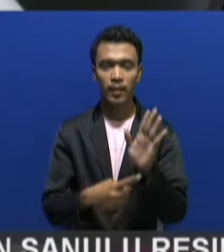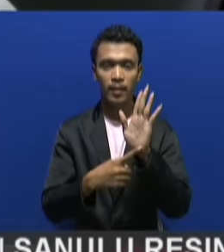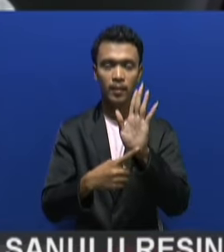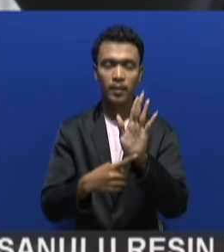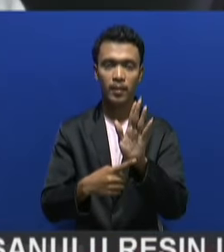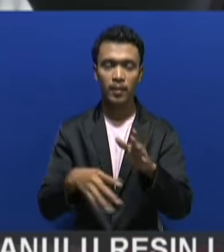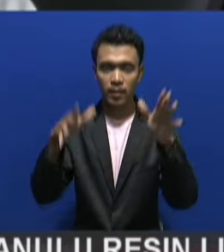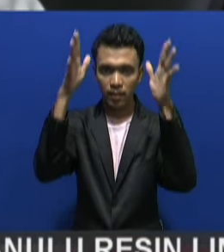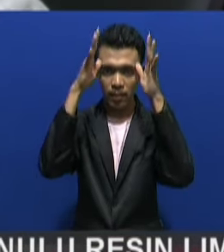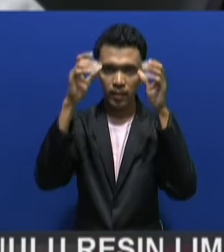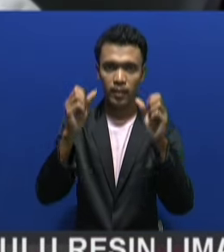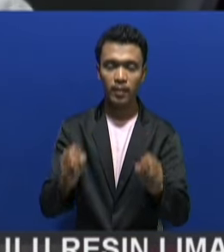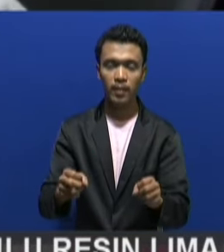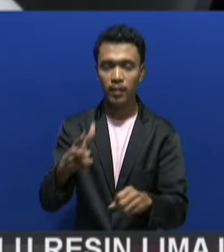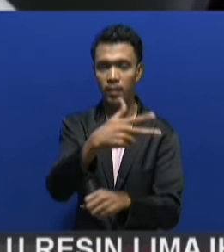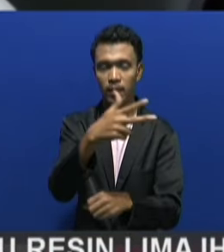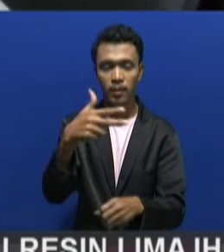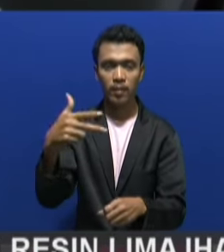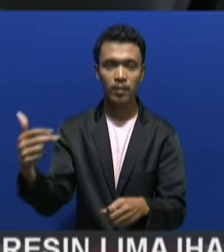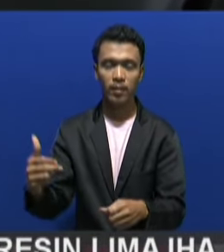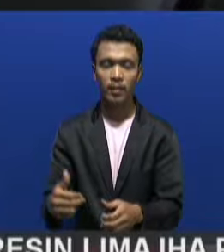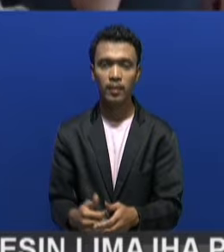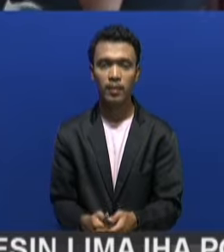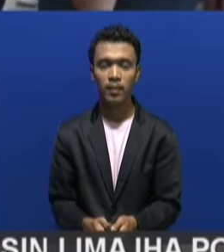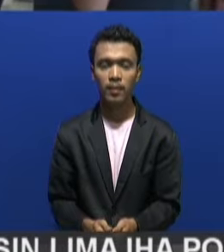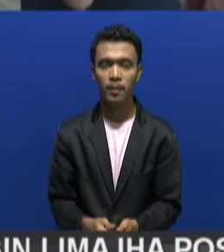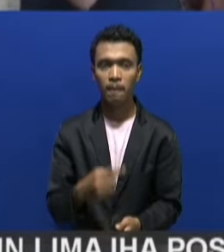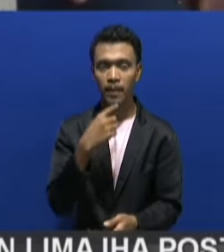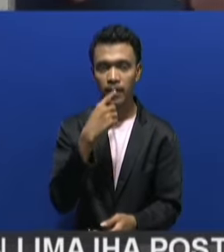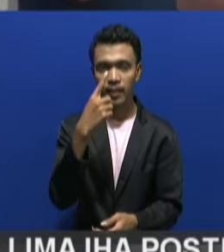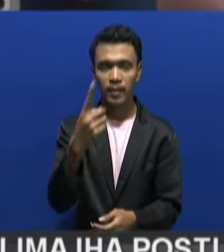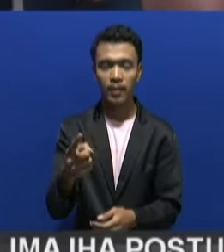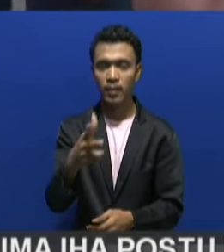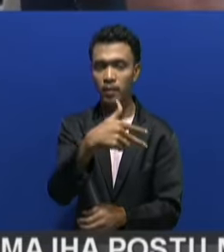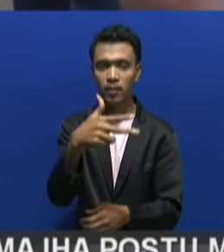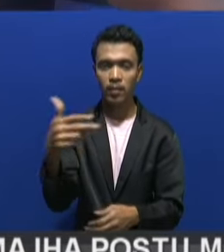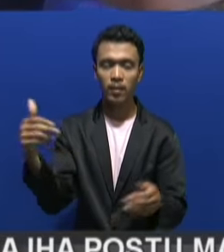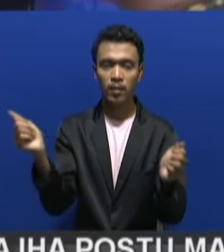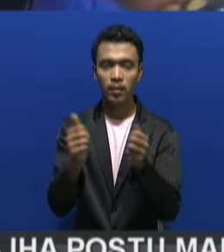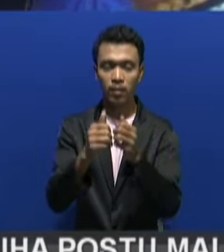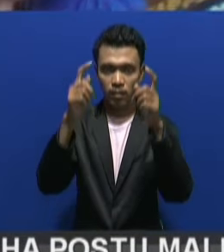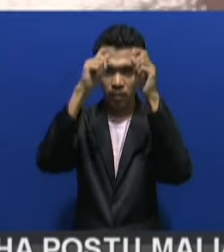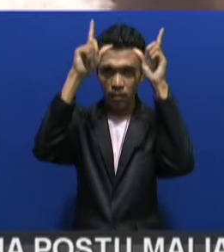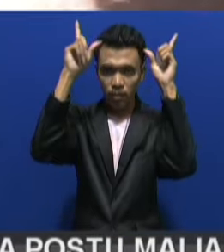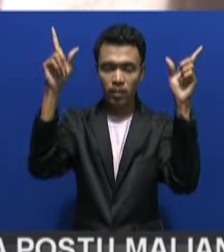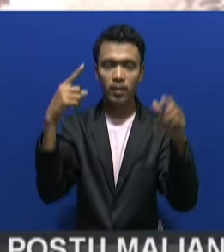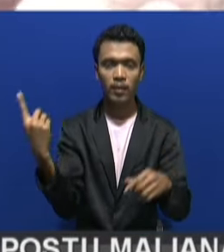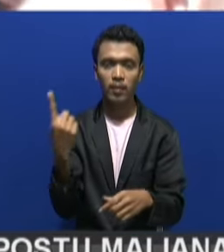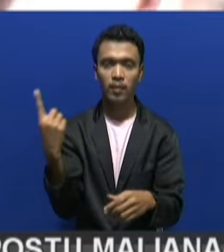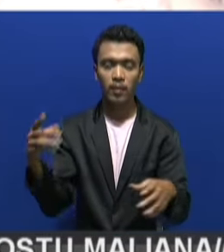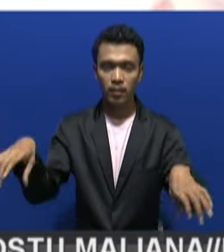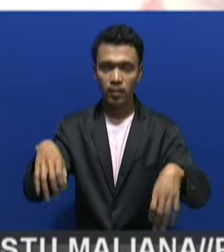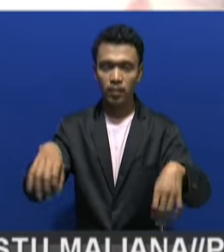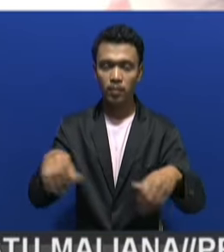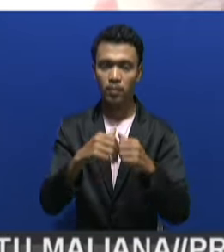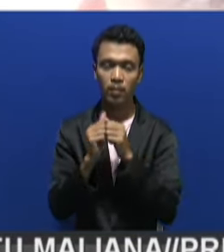Representante presidente República Indonésia, Rafi Ahmad Hateten, Indonésia ou Timor-Leste, sempre serviço hamutu e